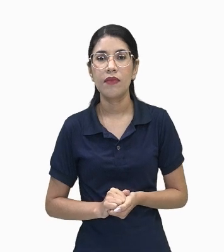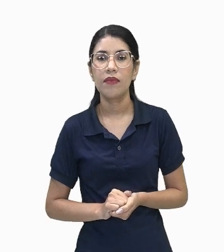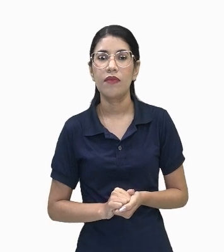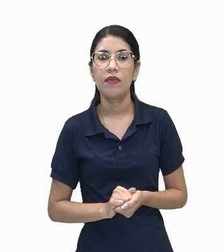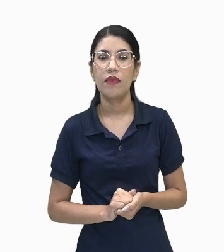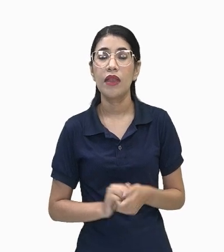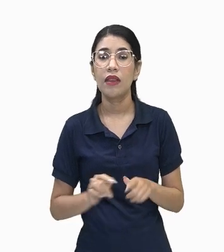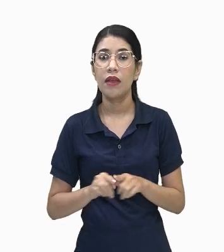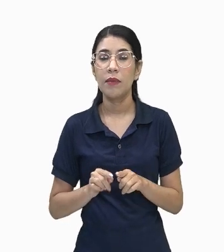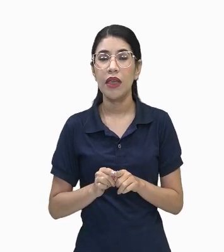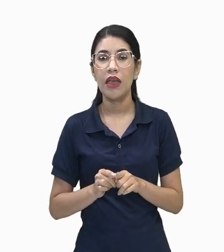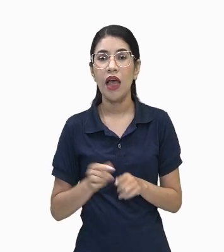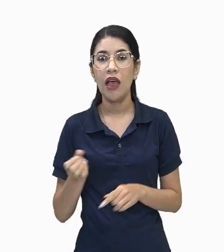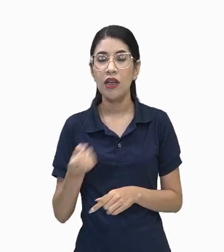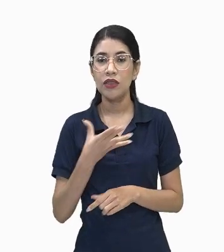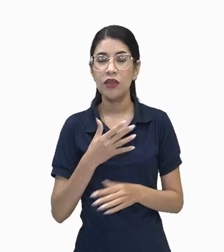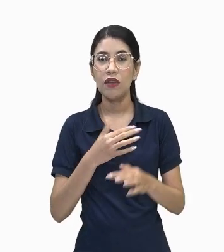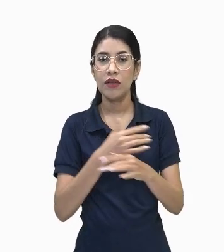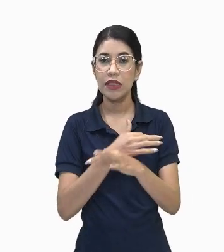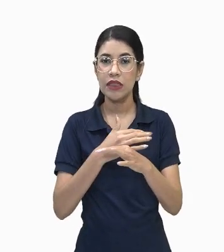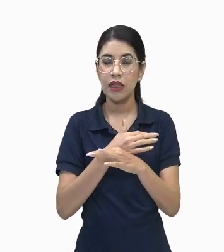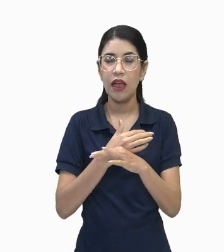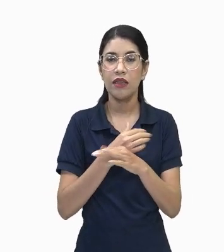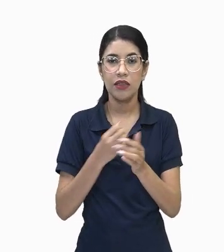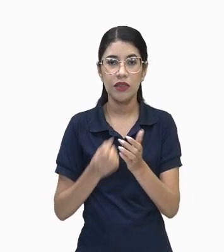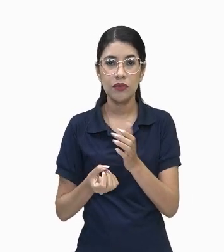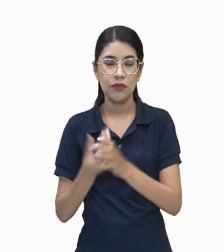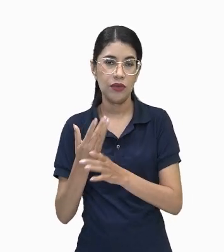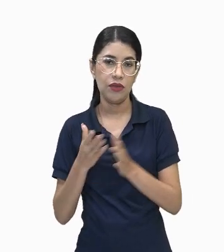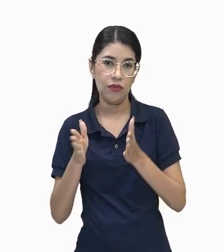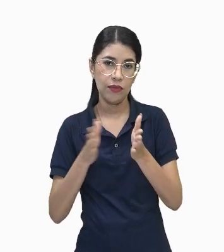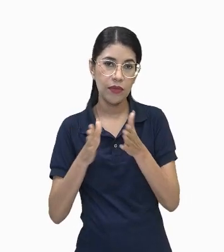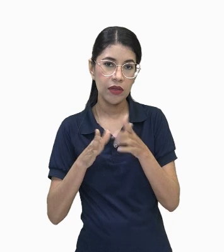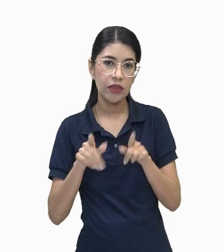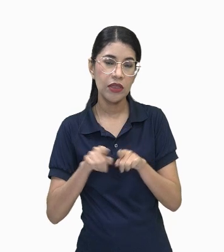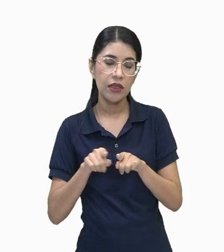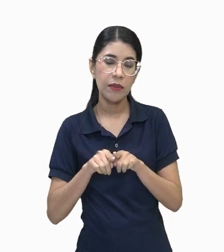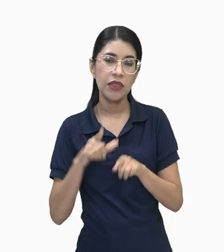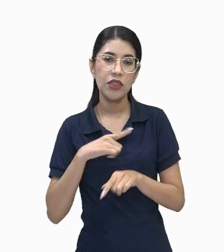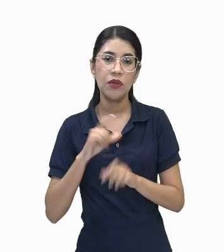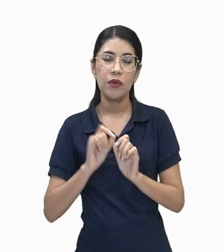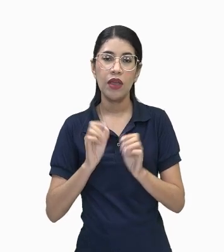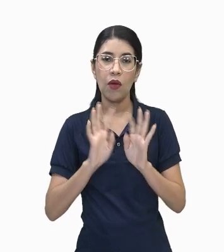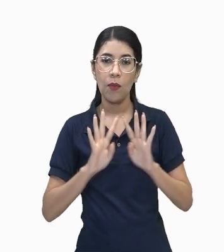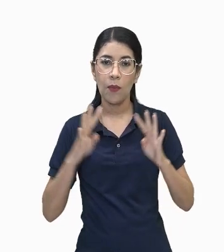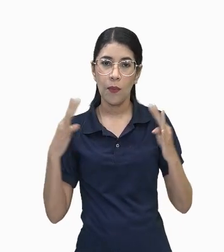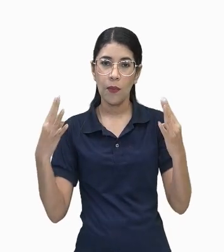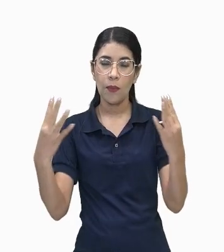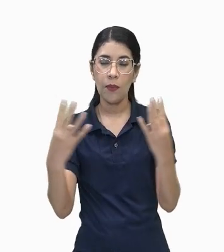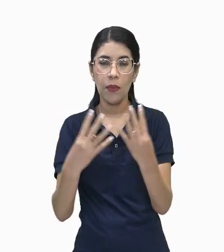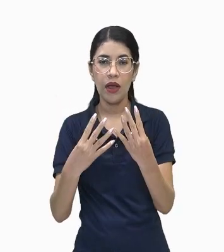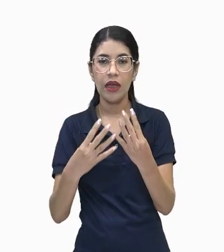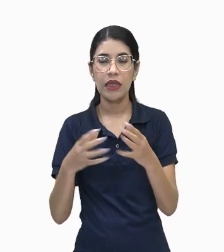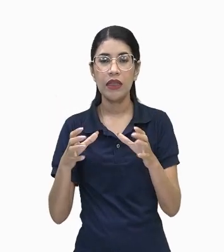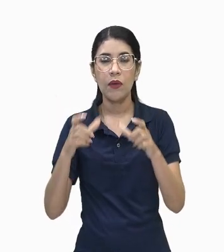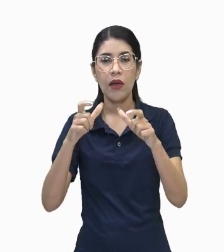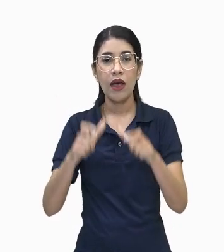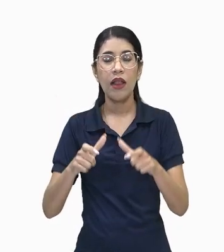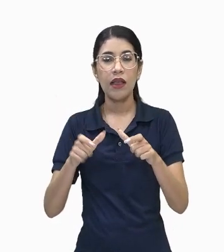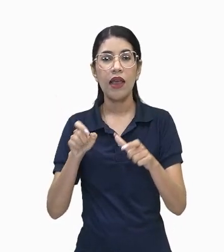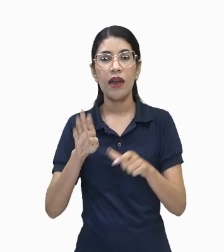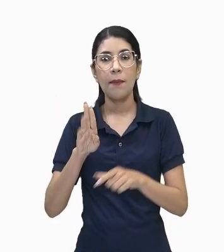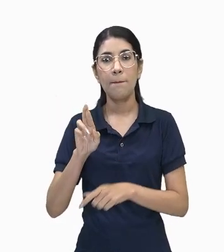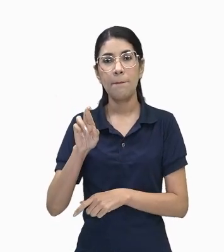Os novos núcleos urbanos formados nesse período eram cercados por muralhas e foram denominados de burgos, mais uma vez